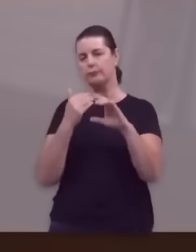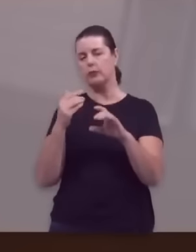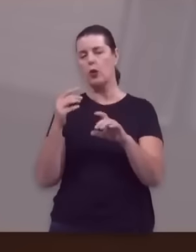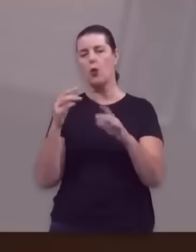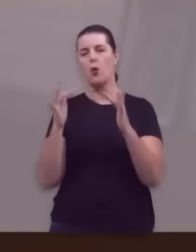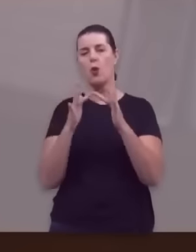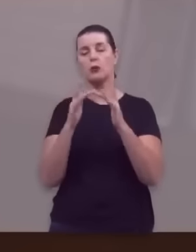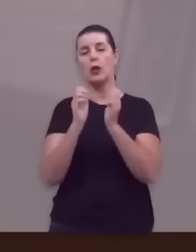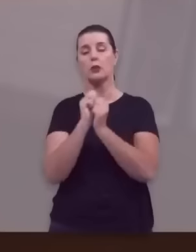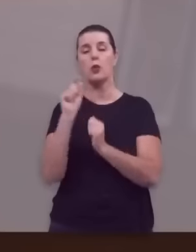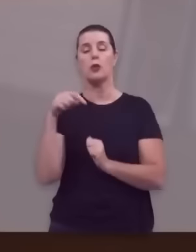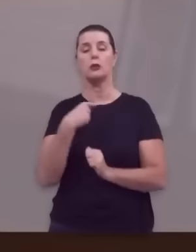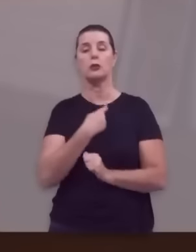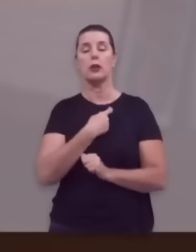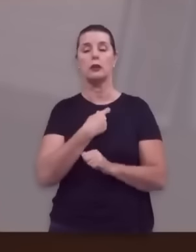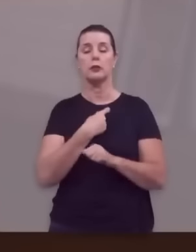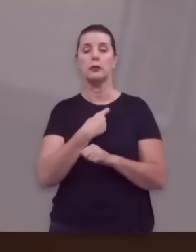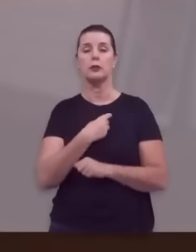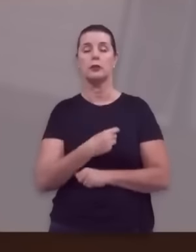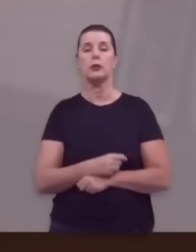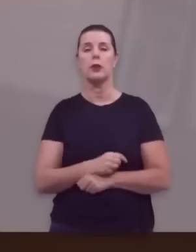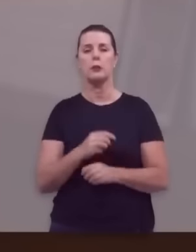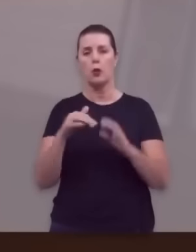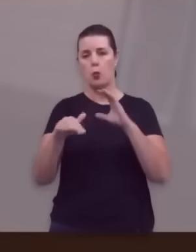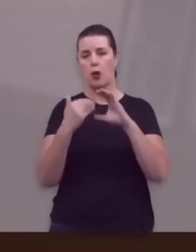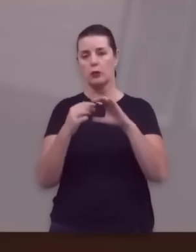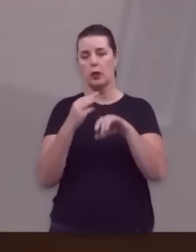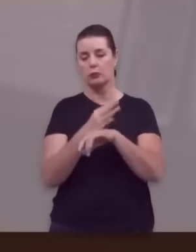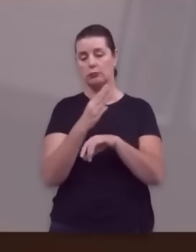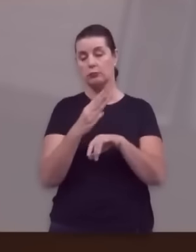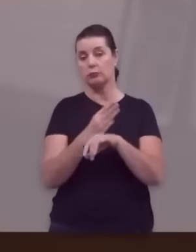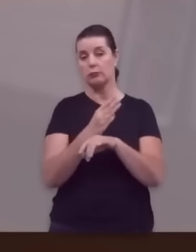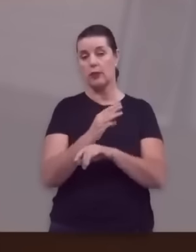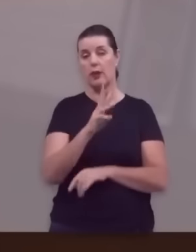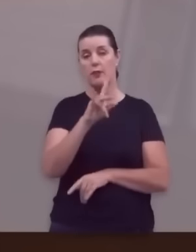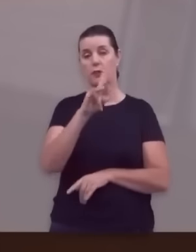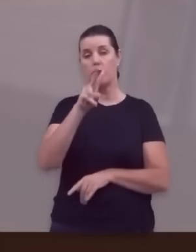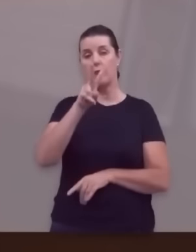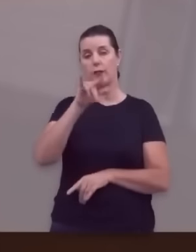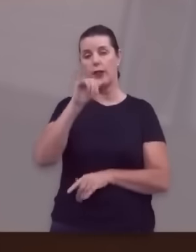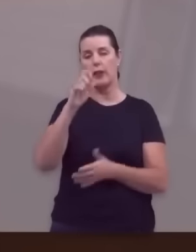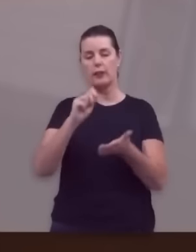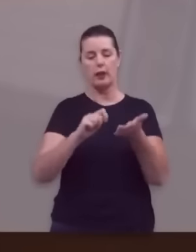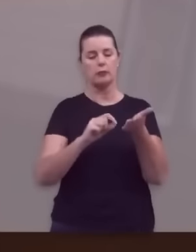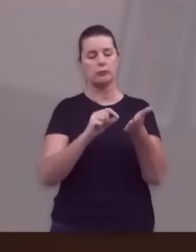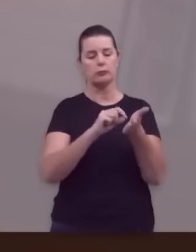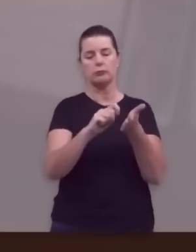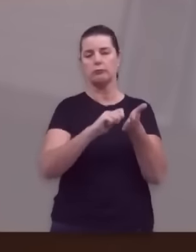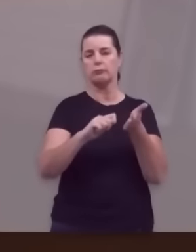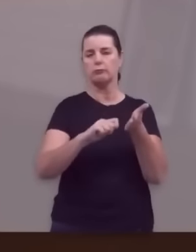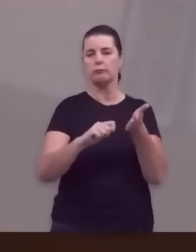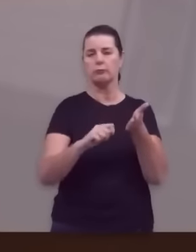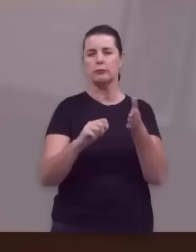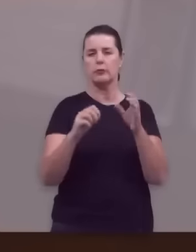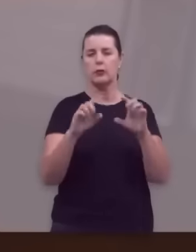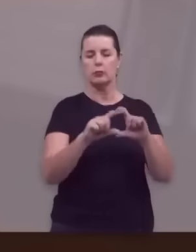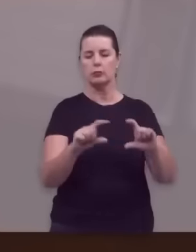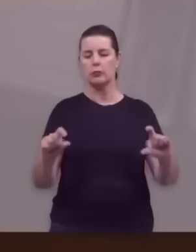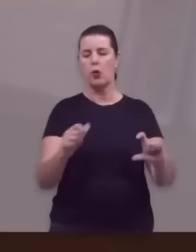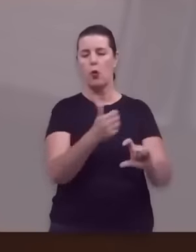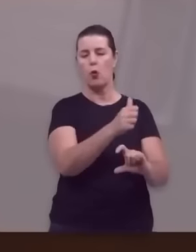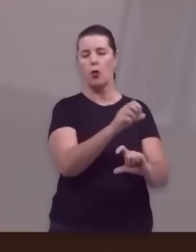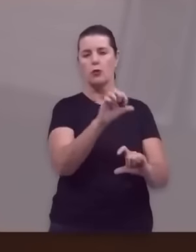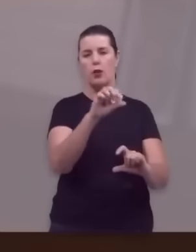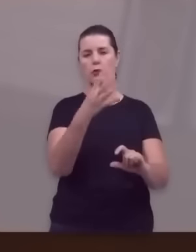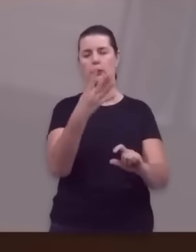entrar em contato com a gente mandando uma mensagem pelo WhatsApp escrevendo ali a palavra vida o telefone tá aparecendo aí na tela o código diária é o